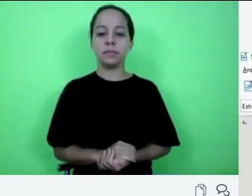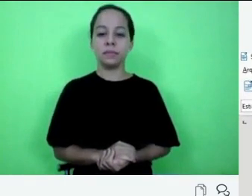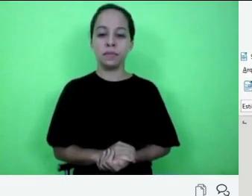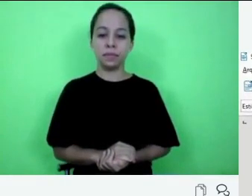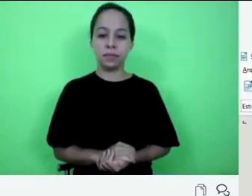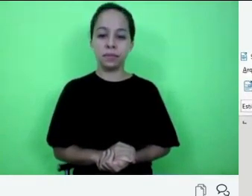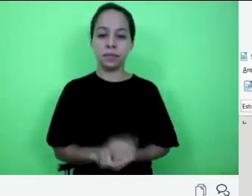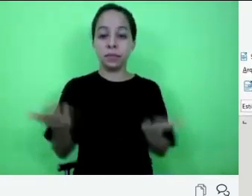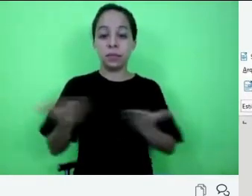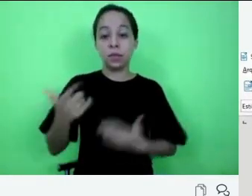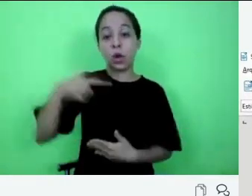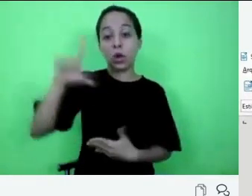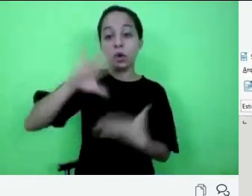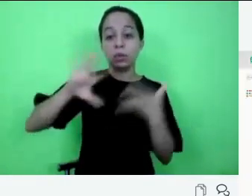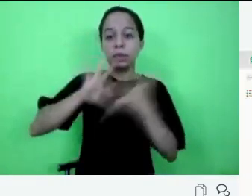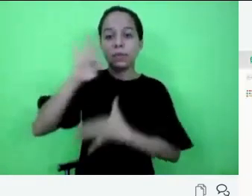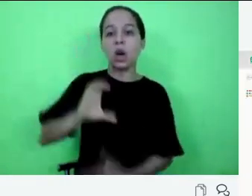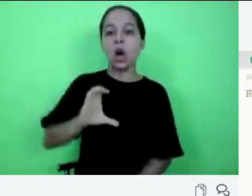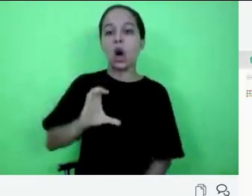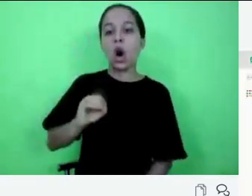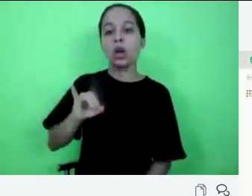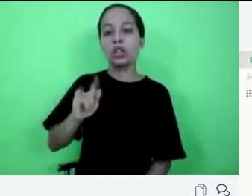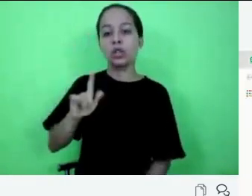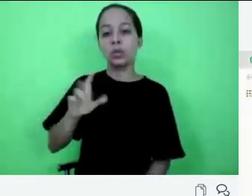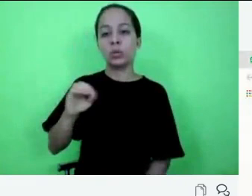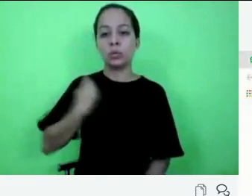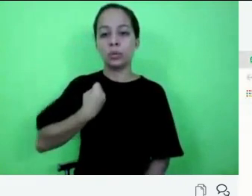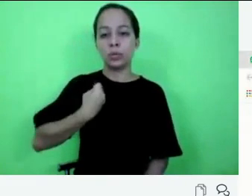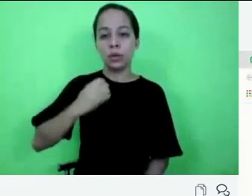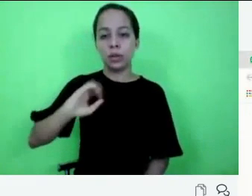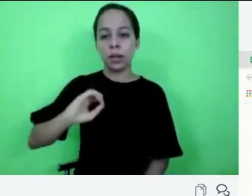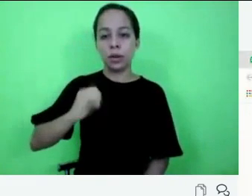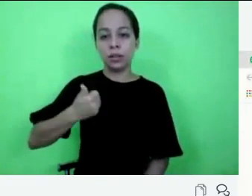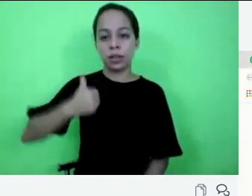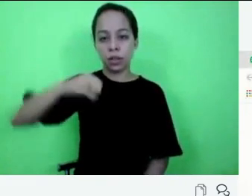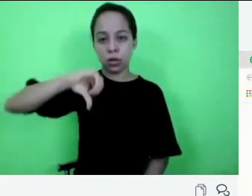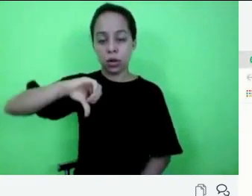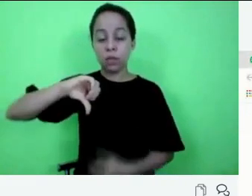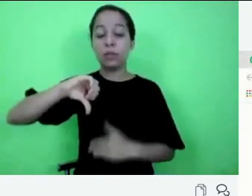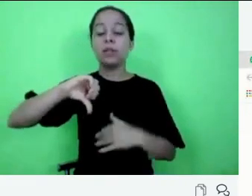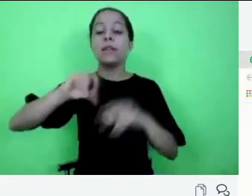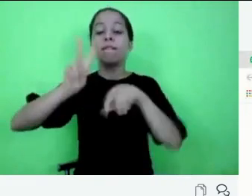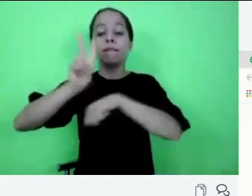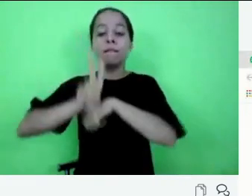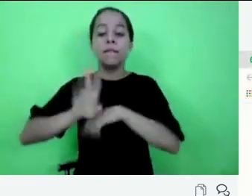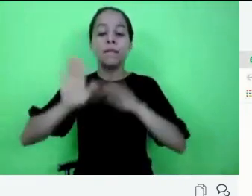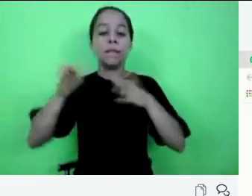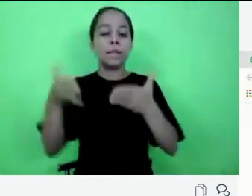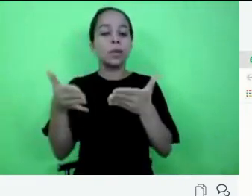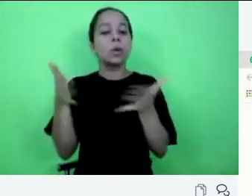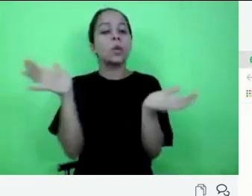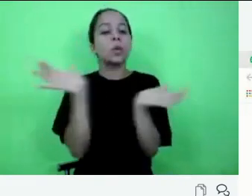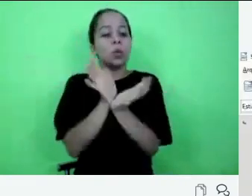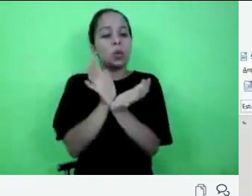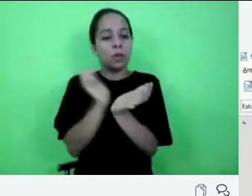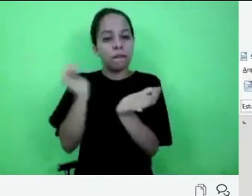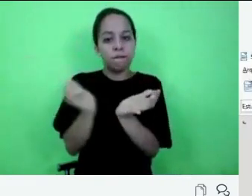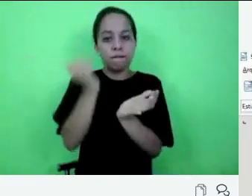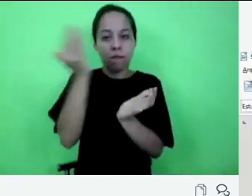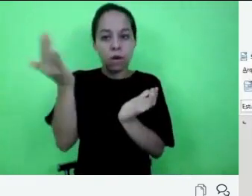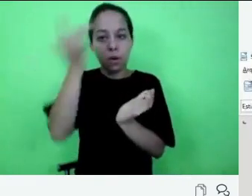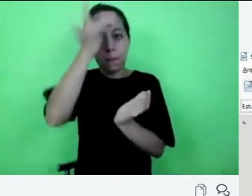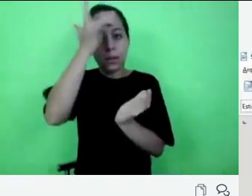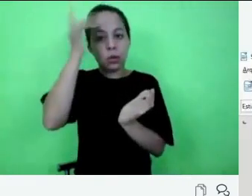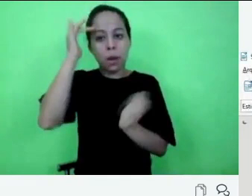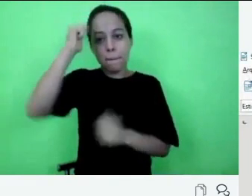Próximo sorteio, código 019, vagas destinadas ao público externo, vagas para pretos, pardos